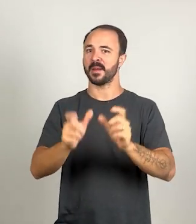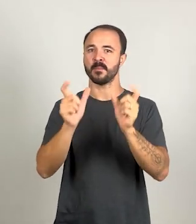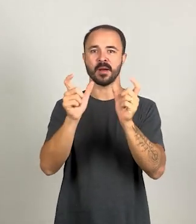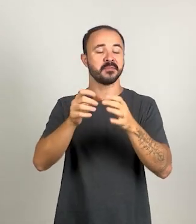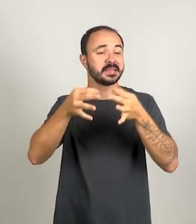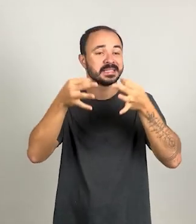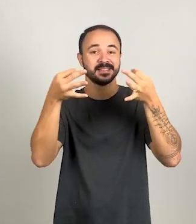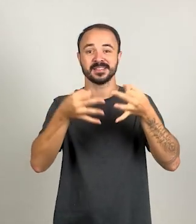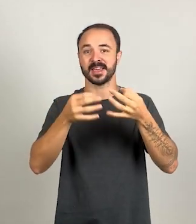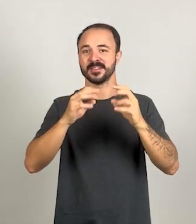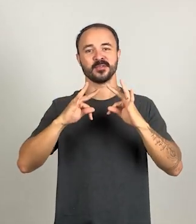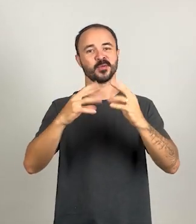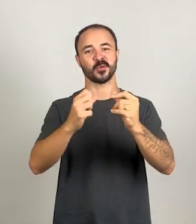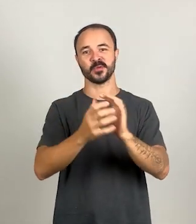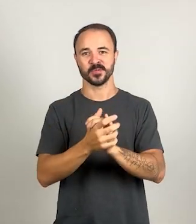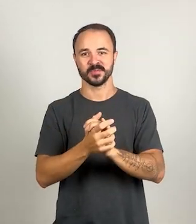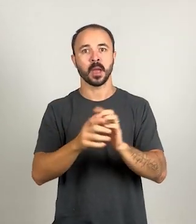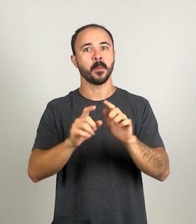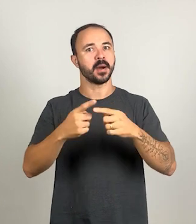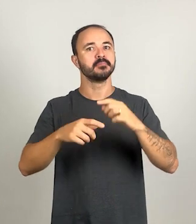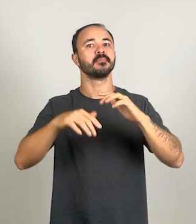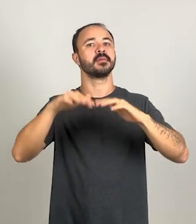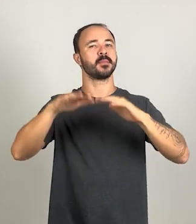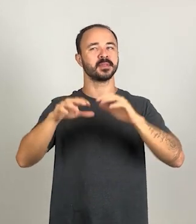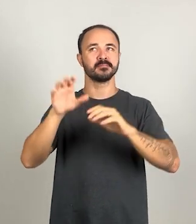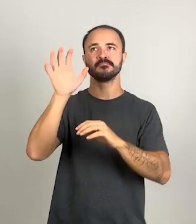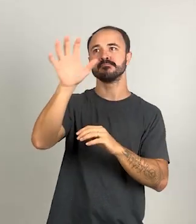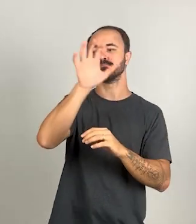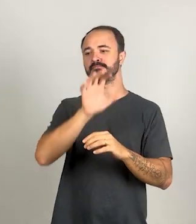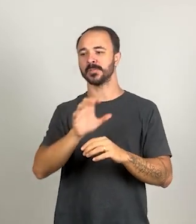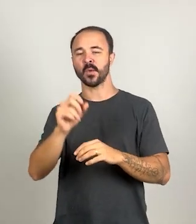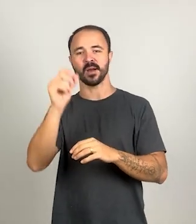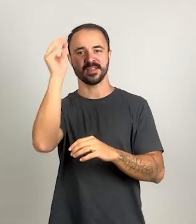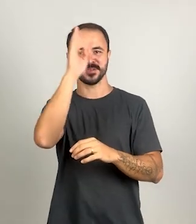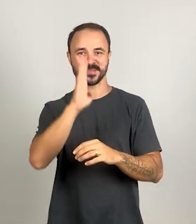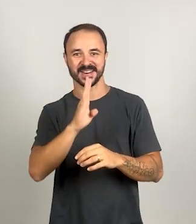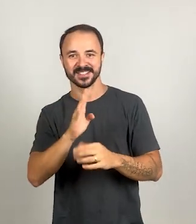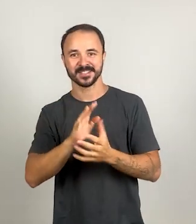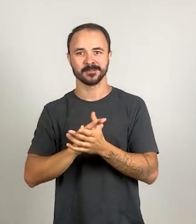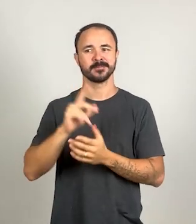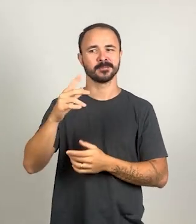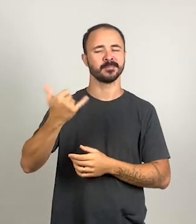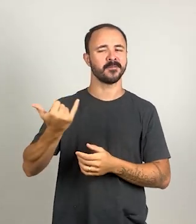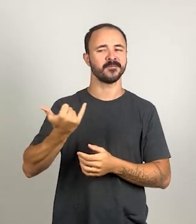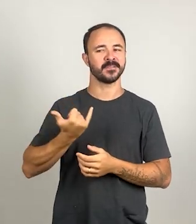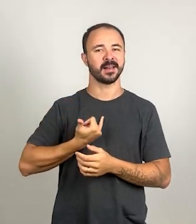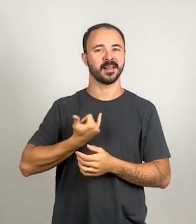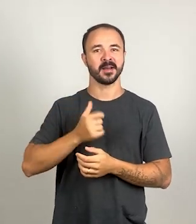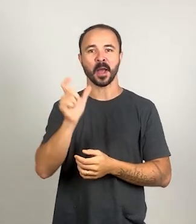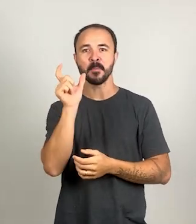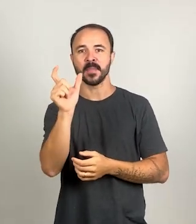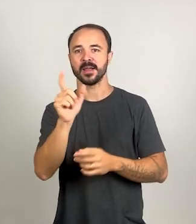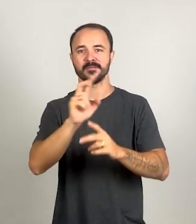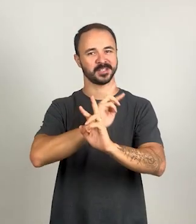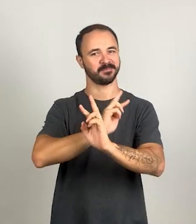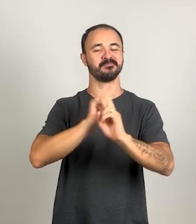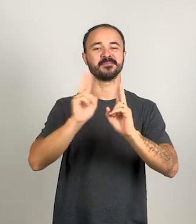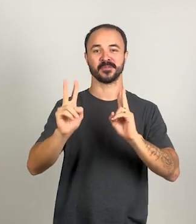estão corretos mas depende dependendo da região do Brasil você ouvirá com mais frequência um ou